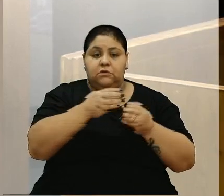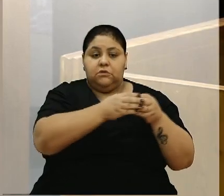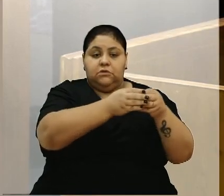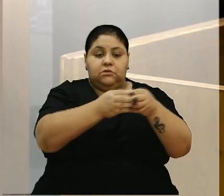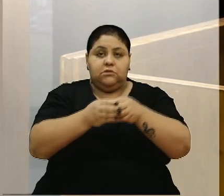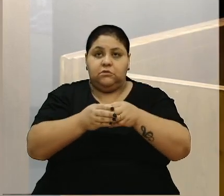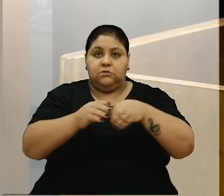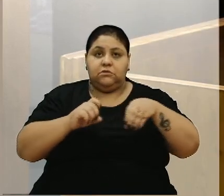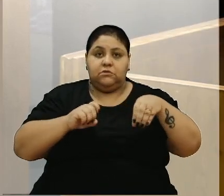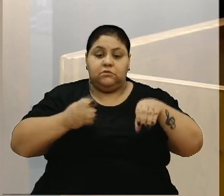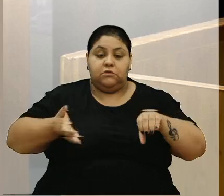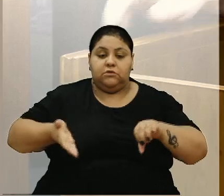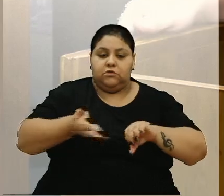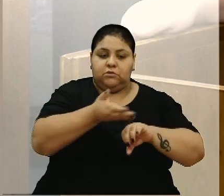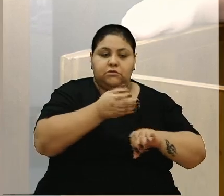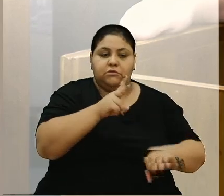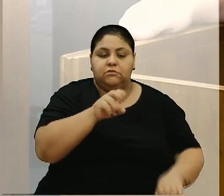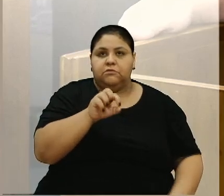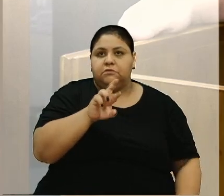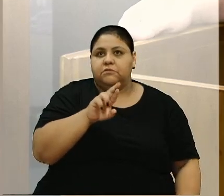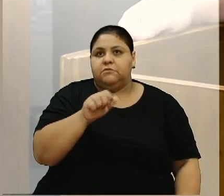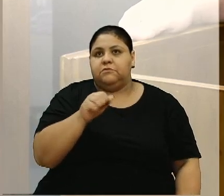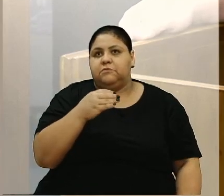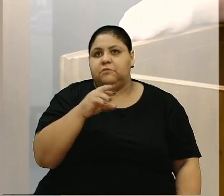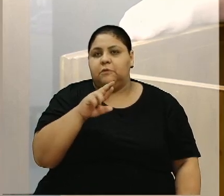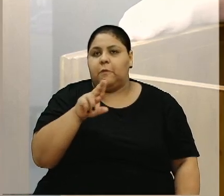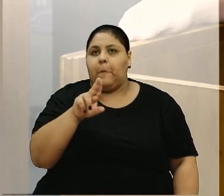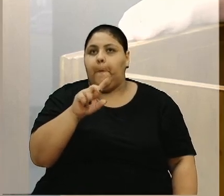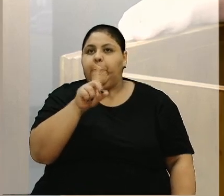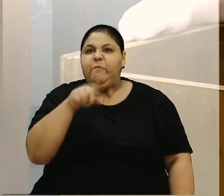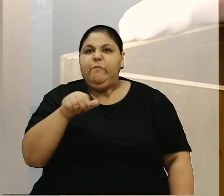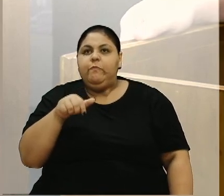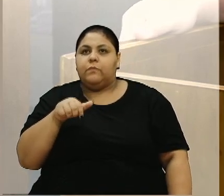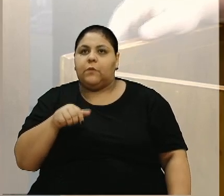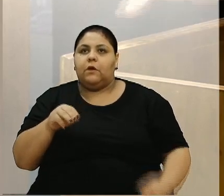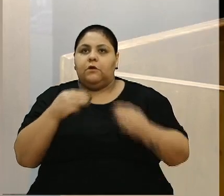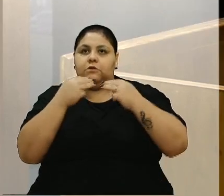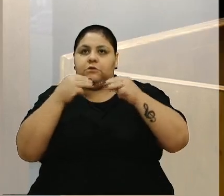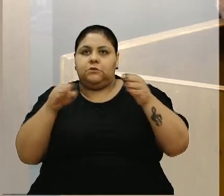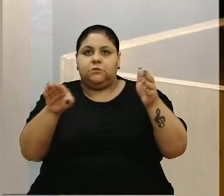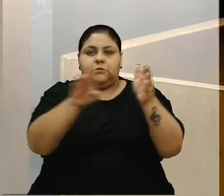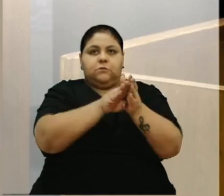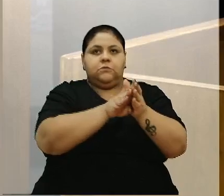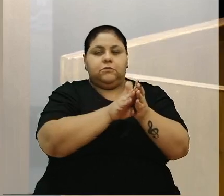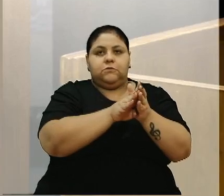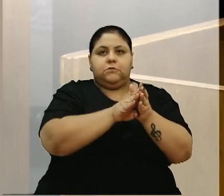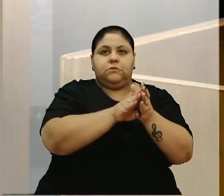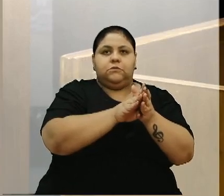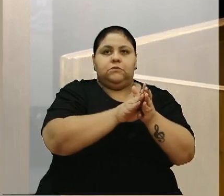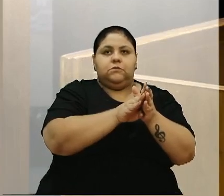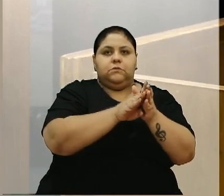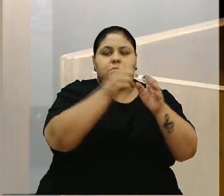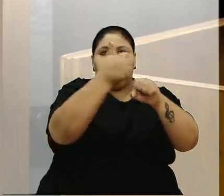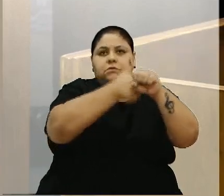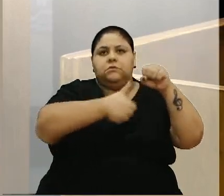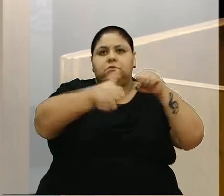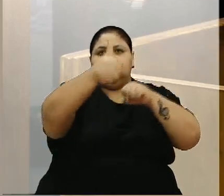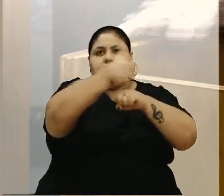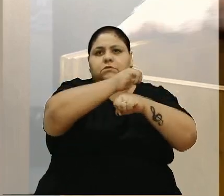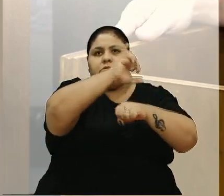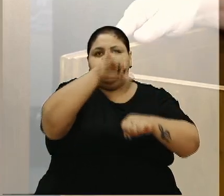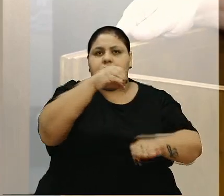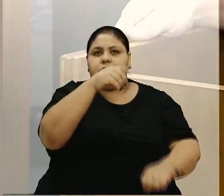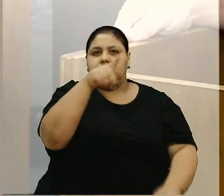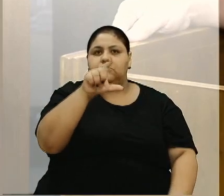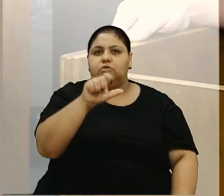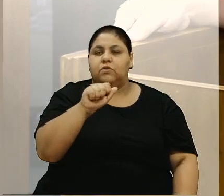jogar minha bochinha. De repente chegou o caminhão para fazer a troca. Aí tem uma na João Zambon, que fica 20 metros